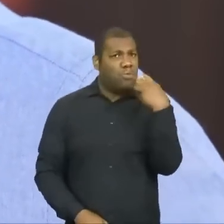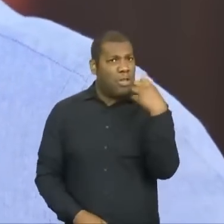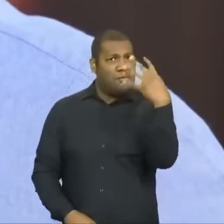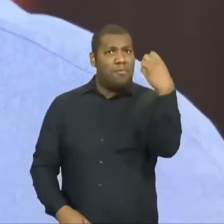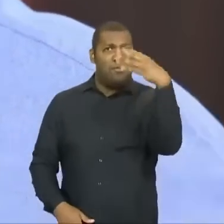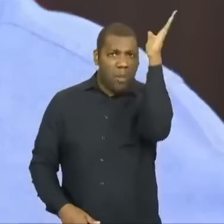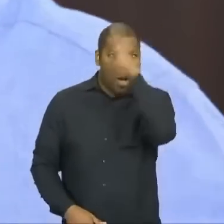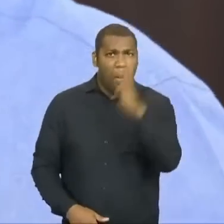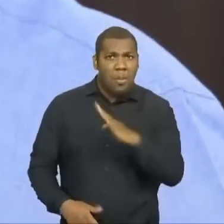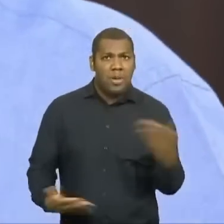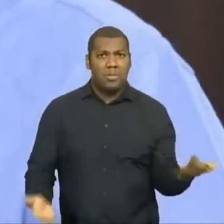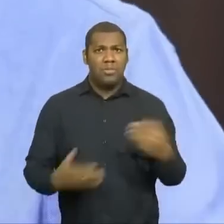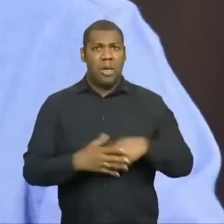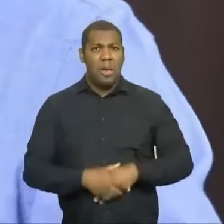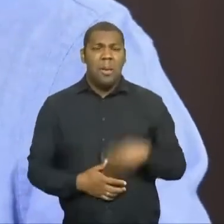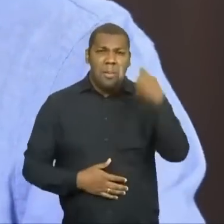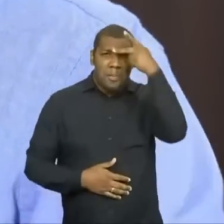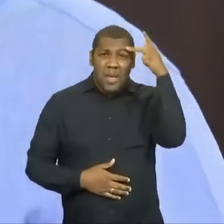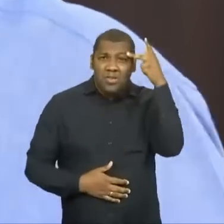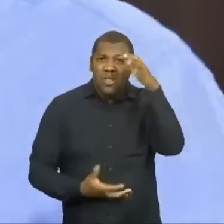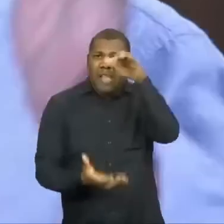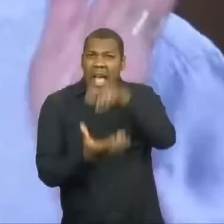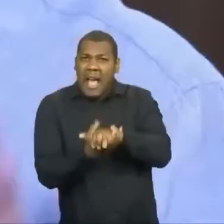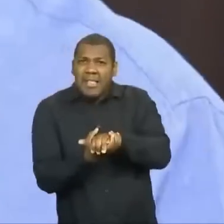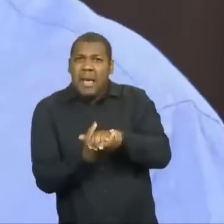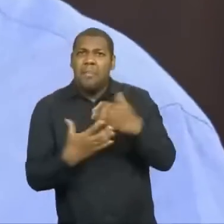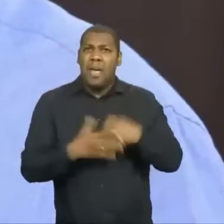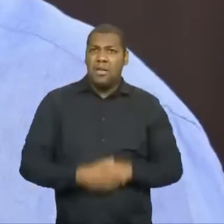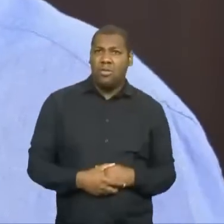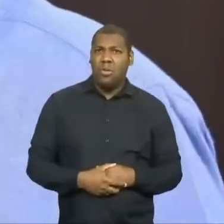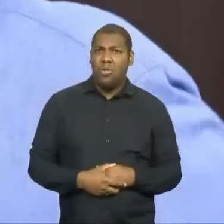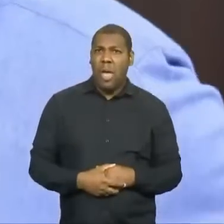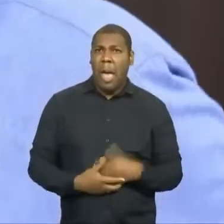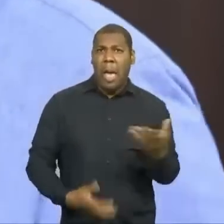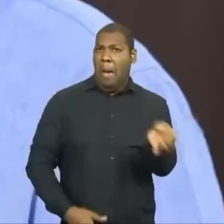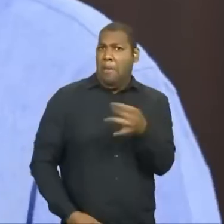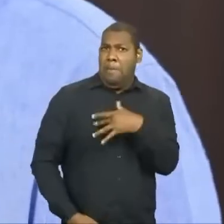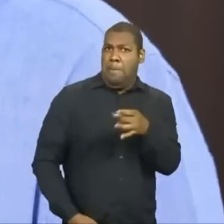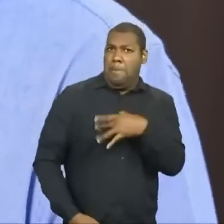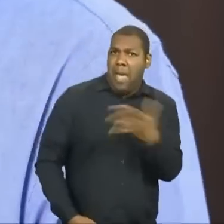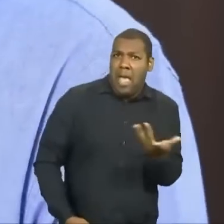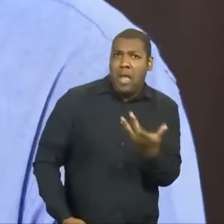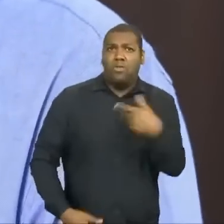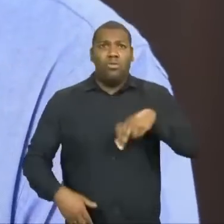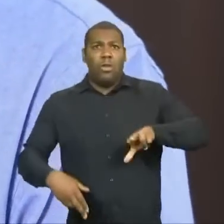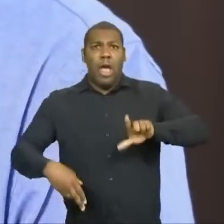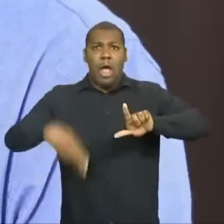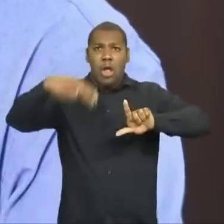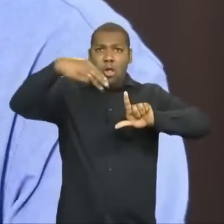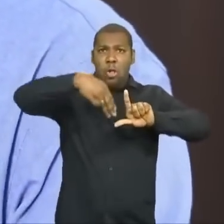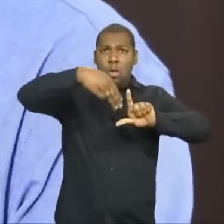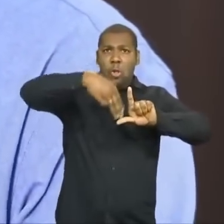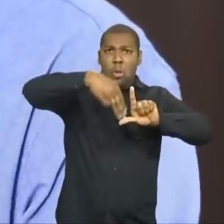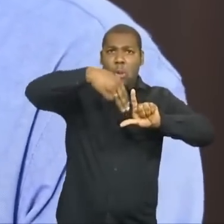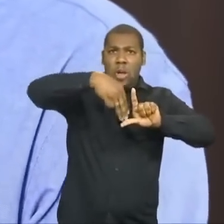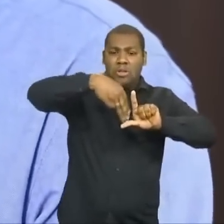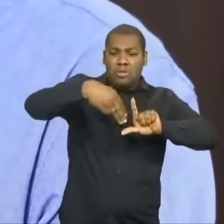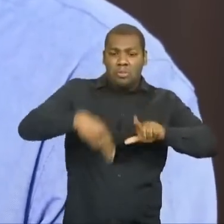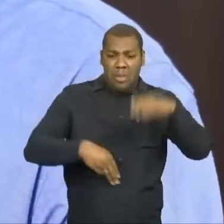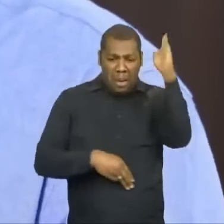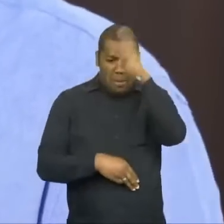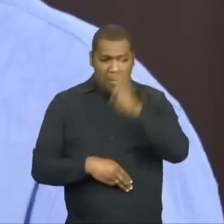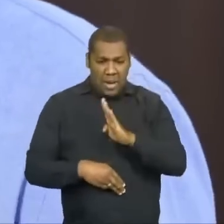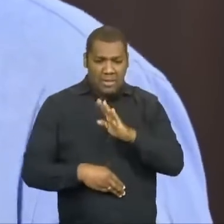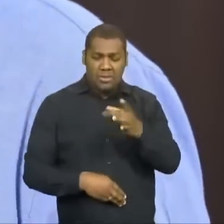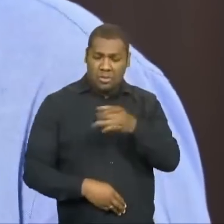mel no Brasil. E aí ele vê um programa desse, ele corre para outro lugar. Então é o seguinte, as coisas ruins são verdade, elas acontecem também. Sim,